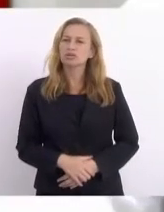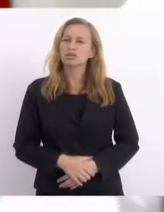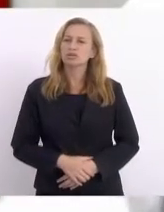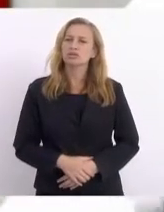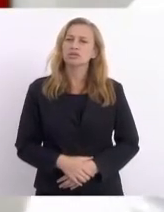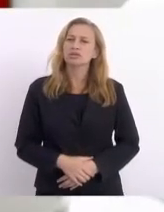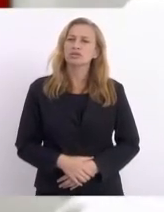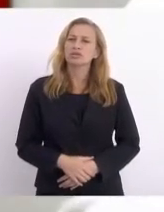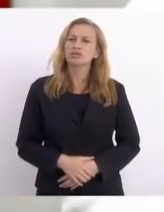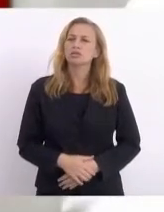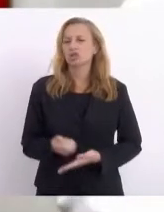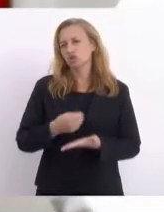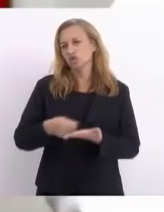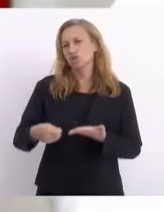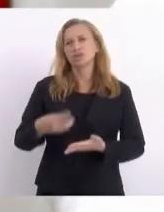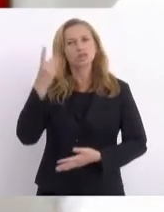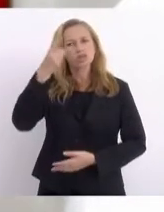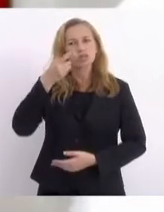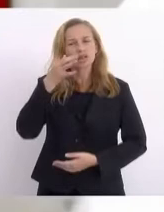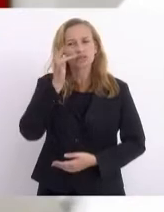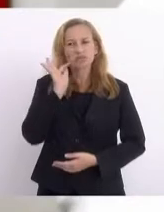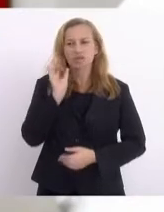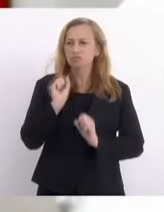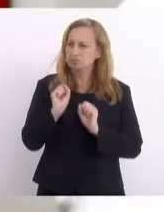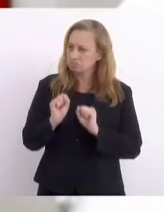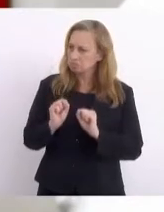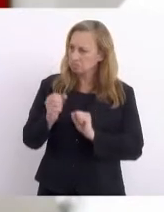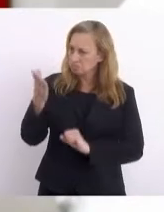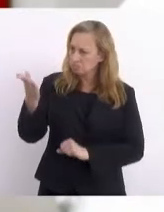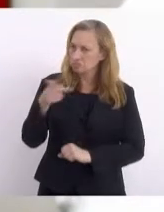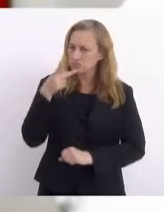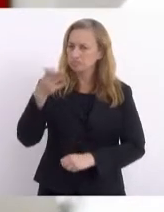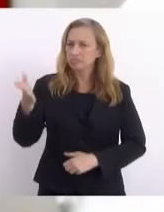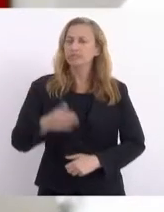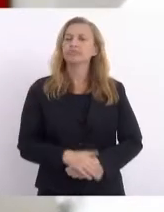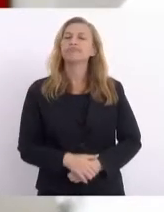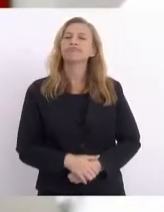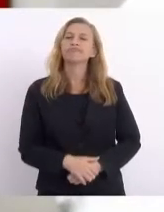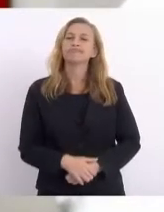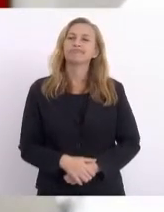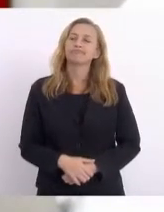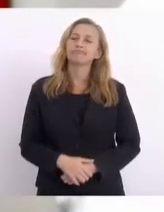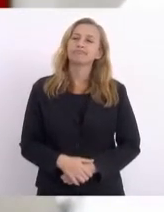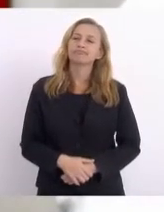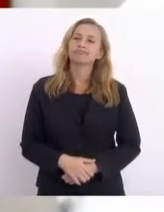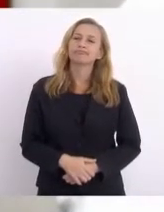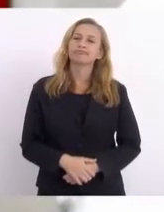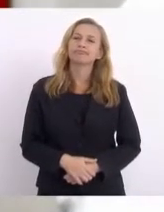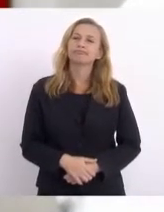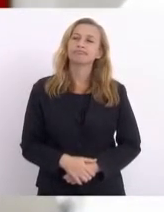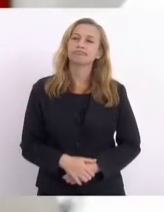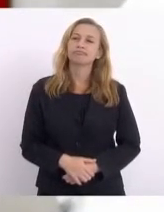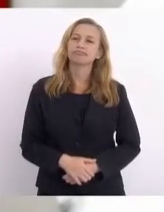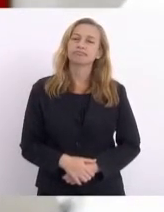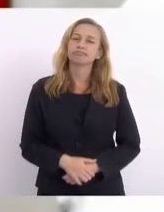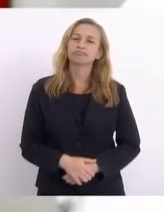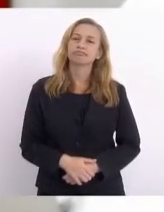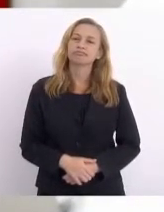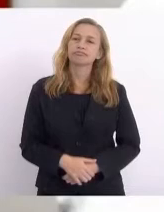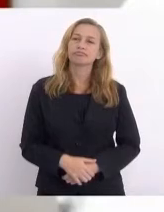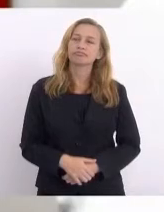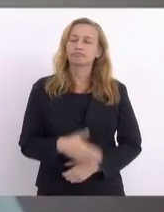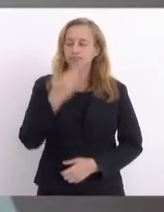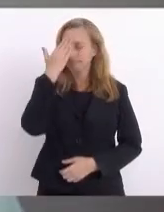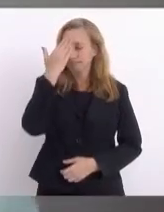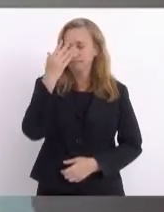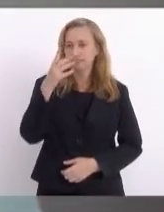Deputado, já está escrito aqui, deputado Flávio, Vossa Excelência é o próximo, agora, pode usar a palavra. Obrigado,